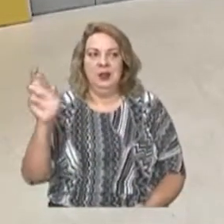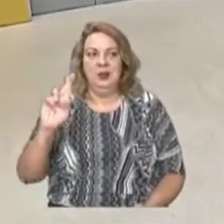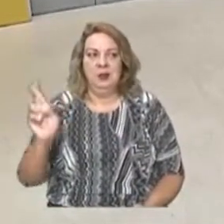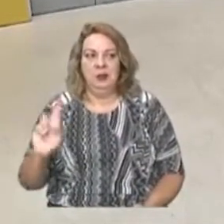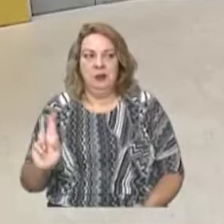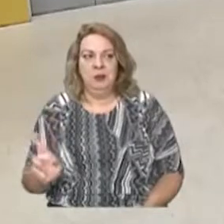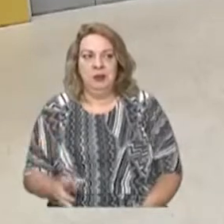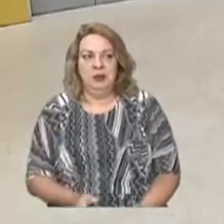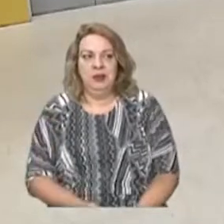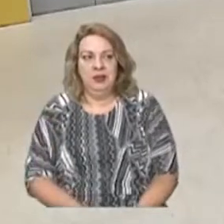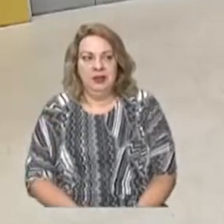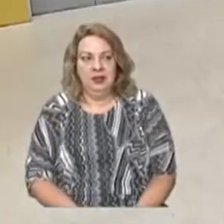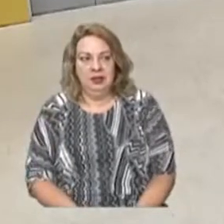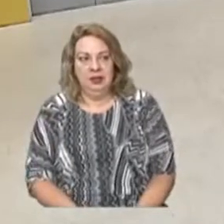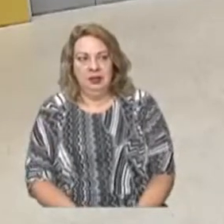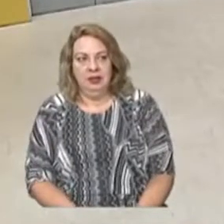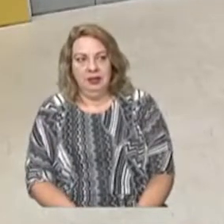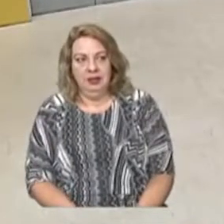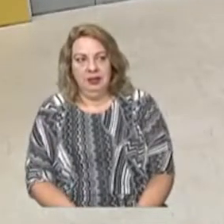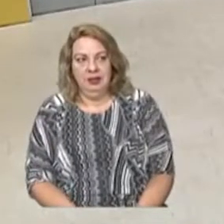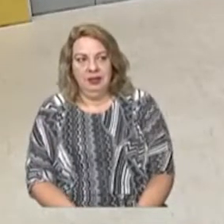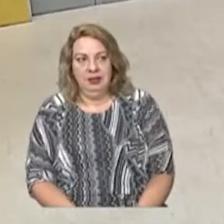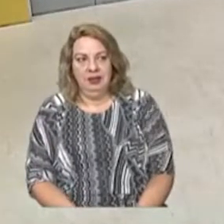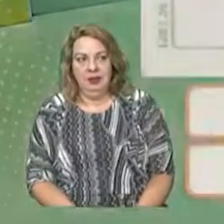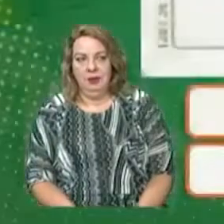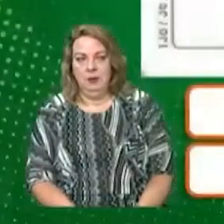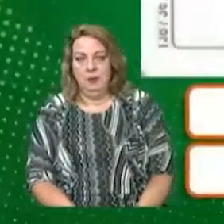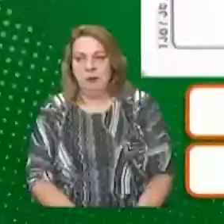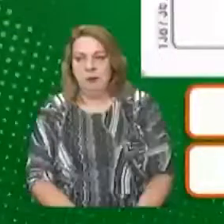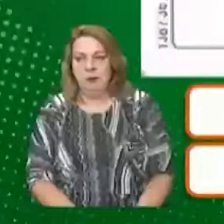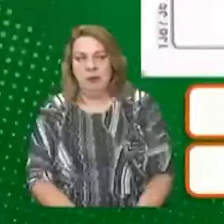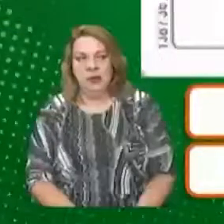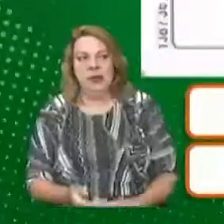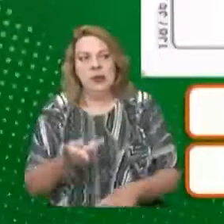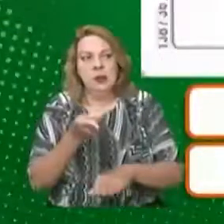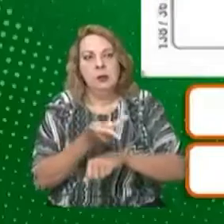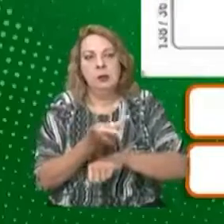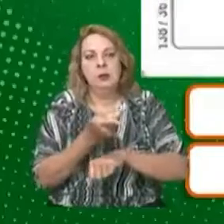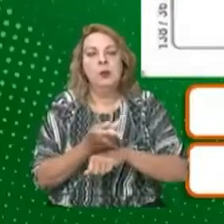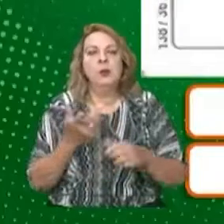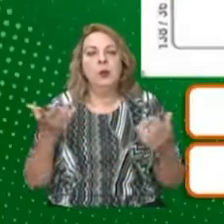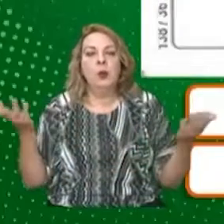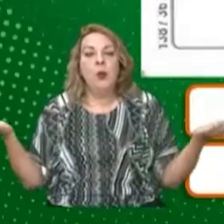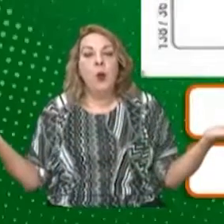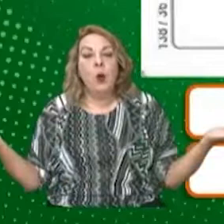R$7.000. Vamos lá, quero saber onde foi parar esse prêmio Caju Cap.